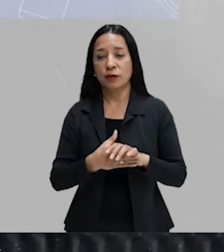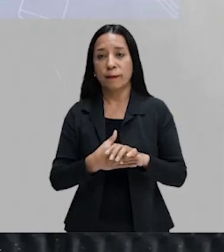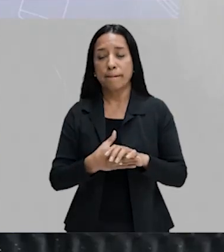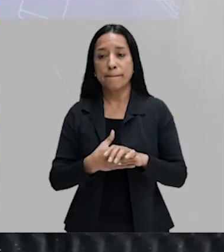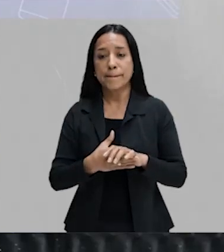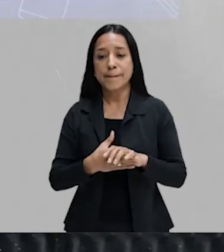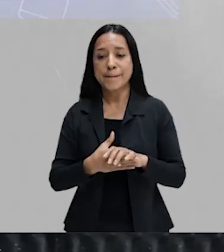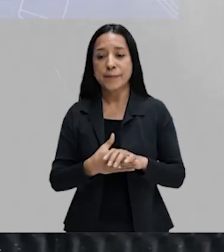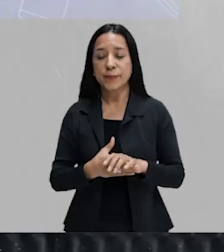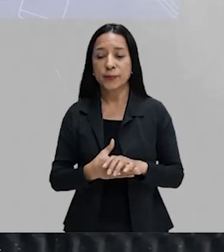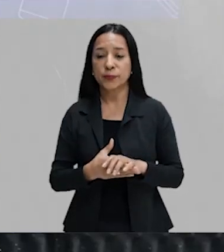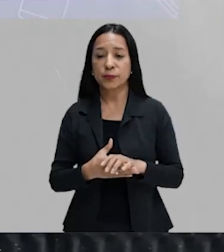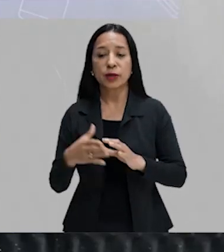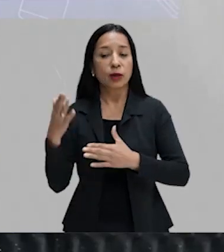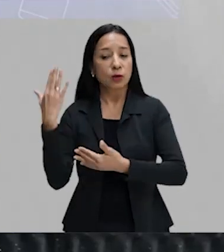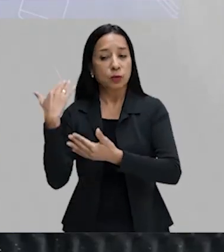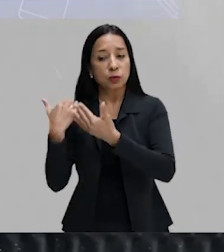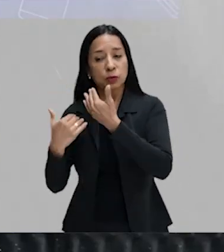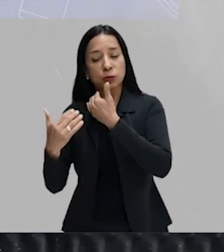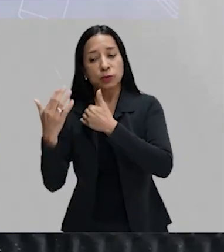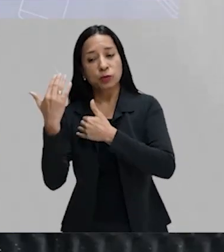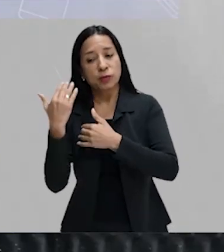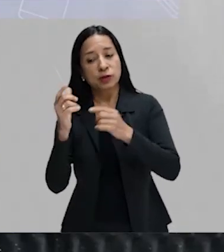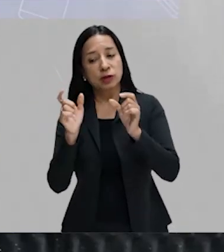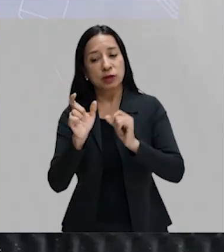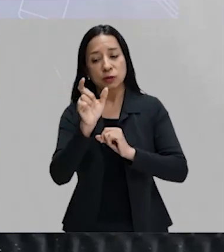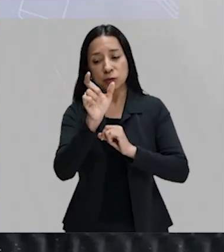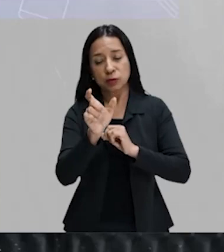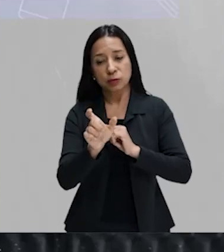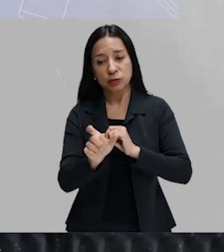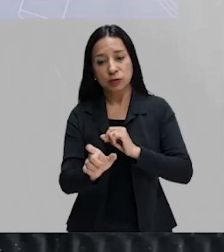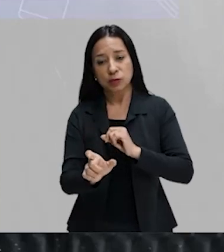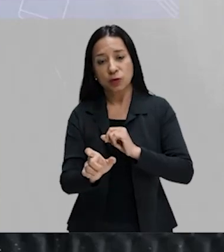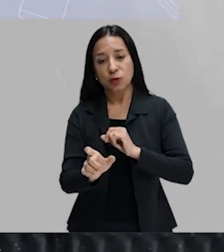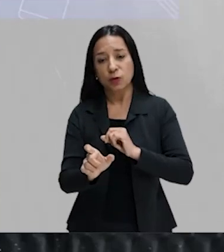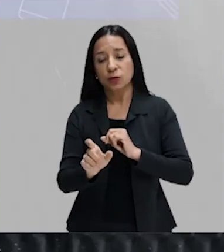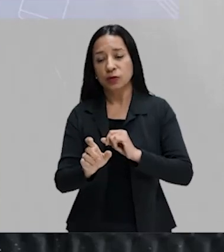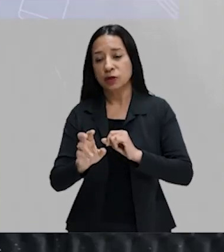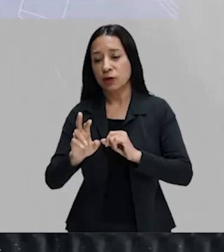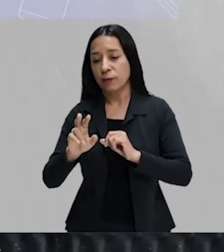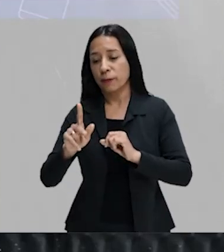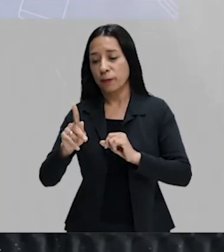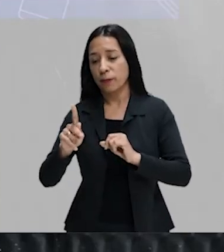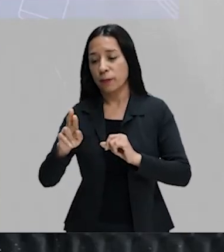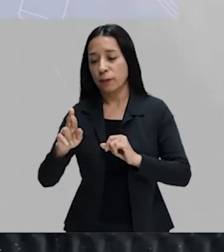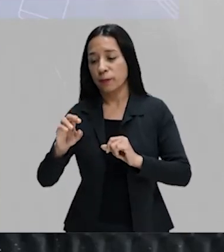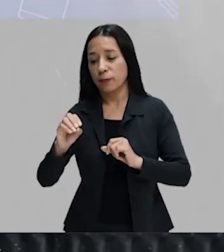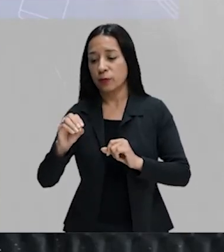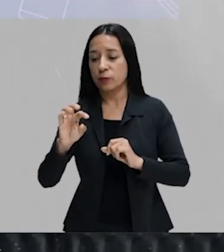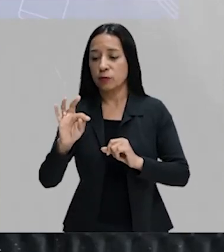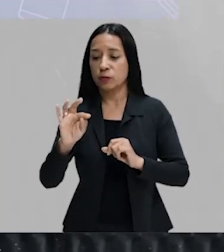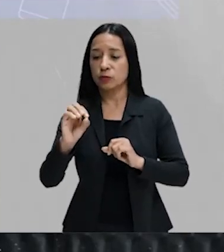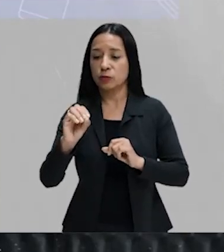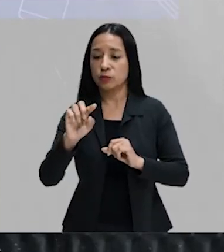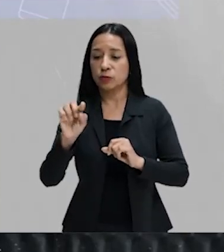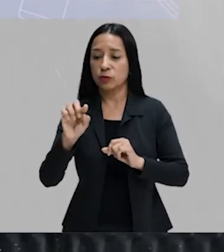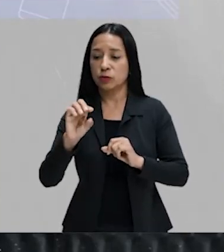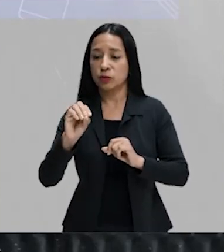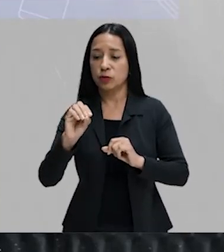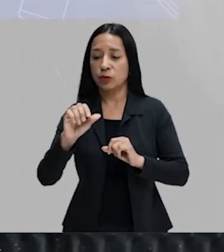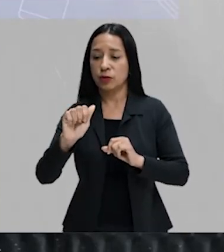Antigamente, os indivíduos considerados como protozoários, eles eram classificados como